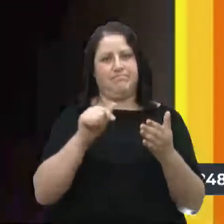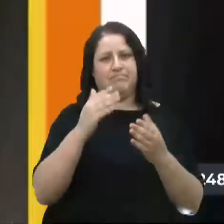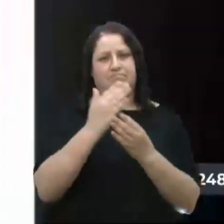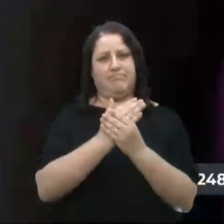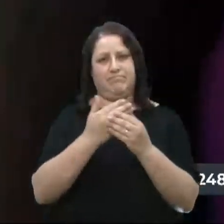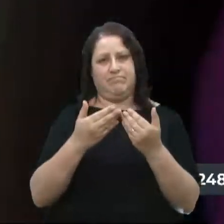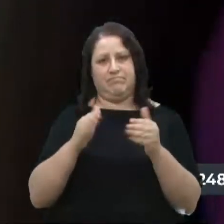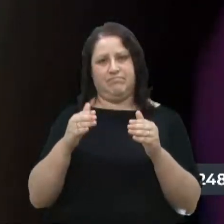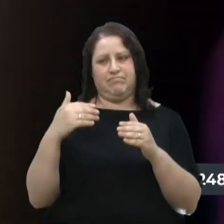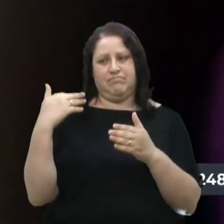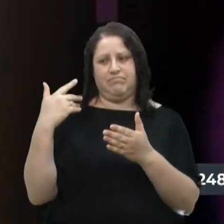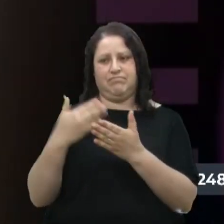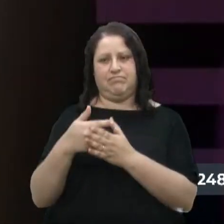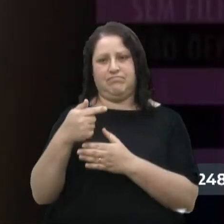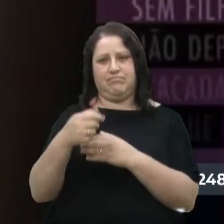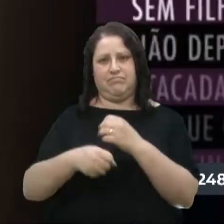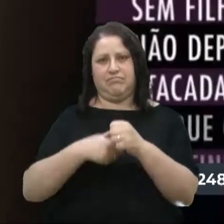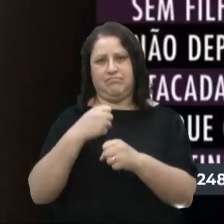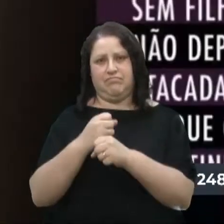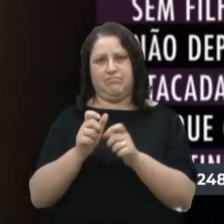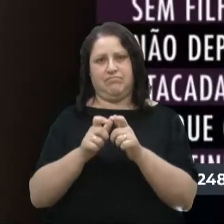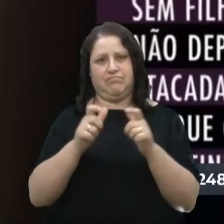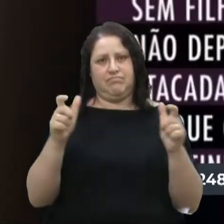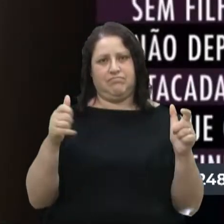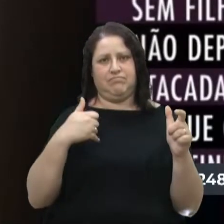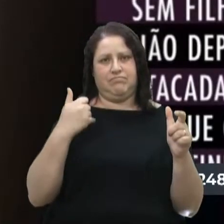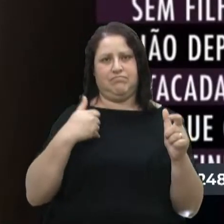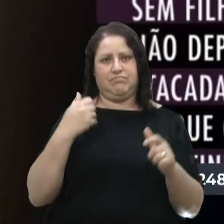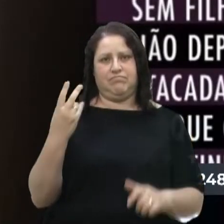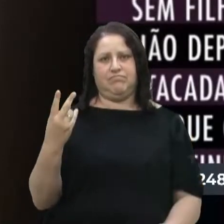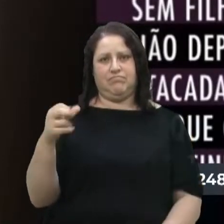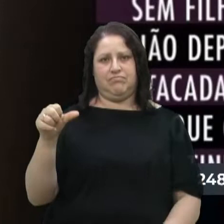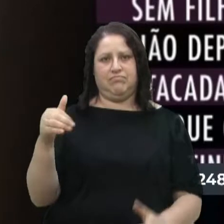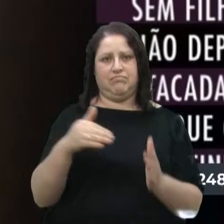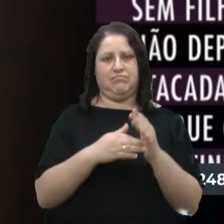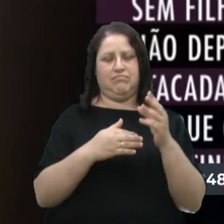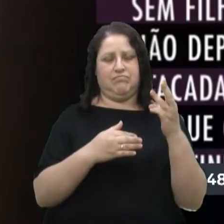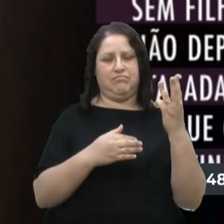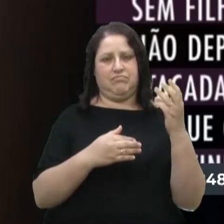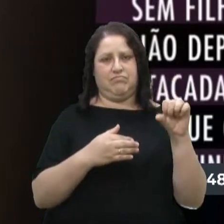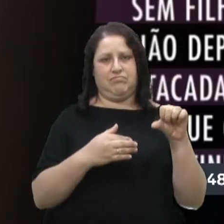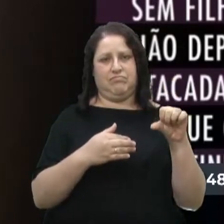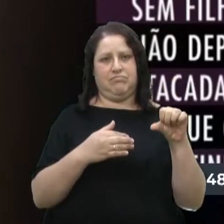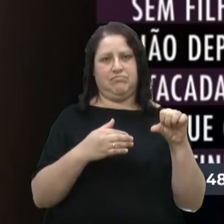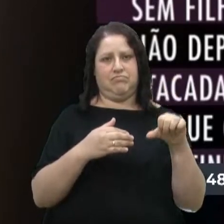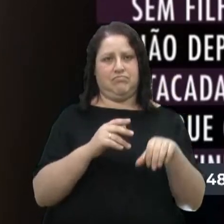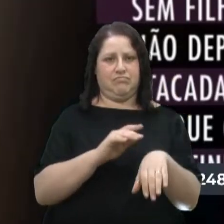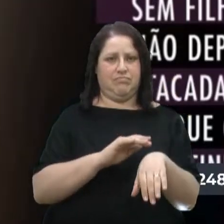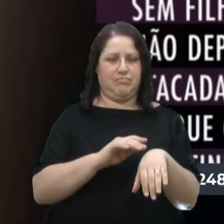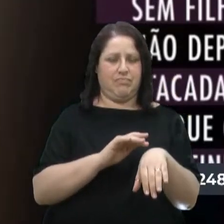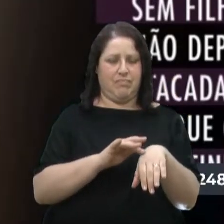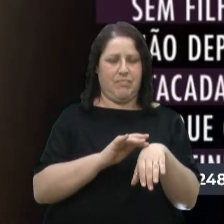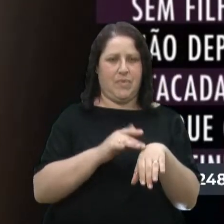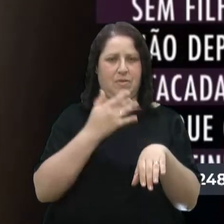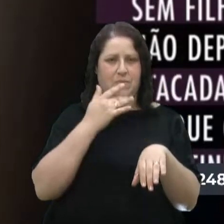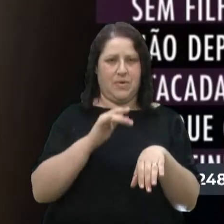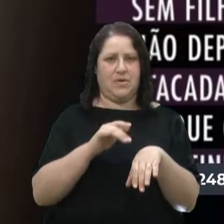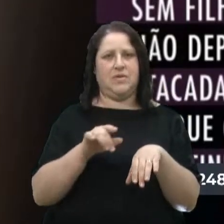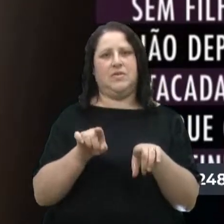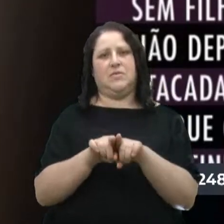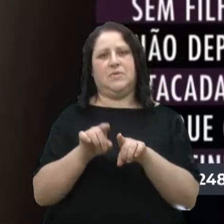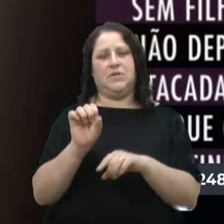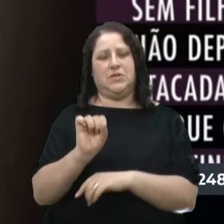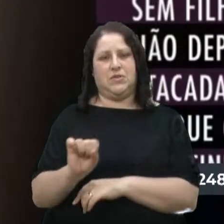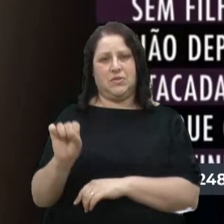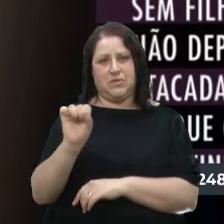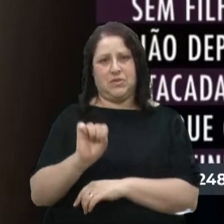A maior parte tem entre 29 e 39 anos. É branca, solteira, estudou até o ensino fundamental